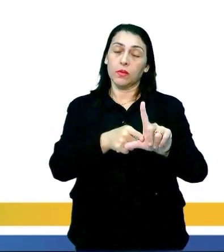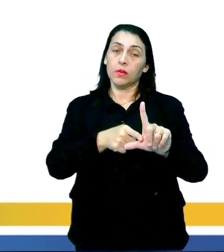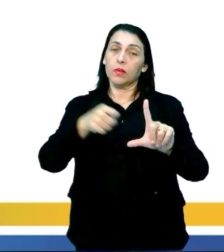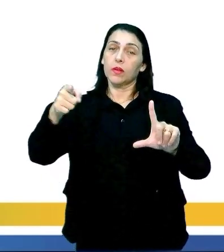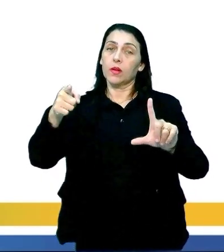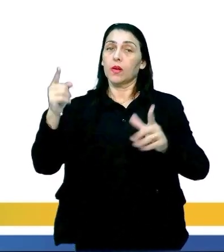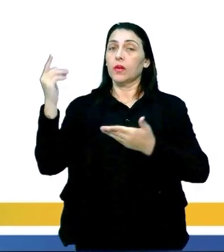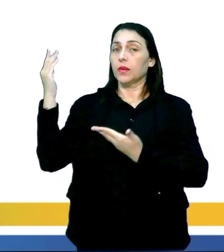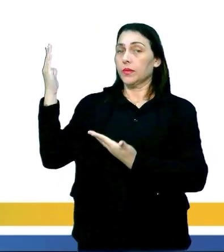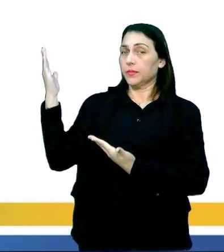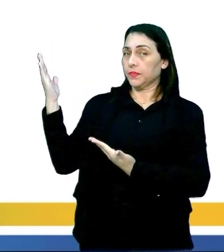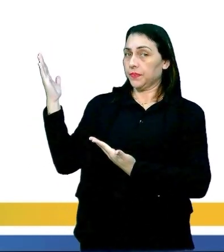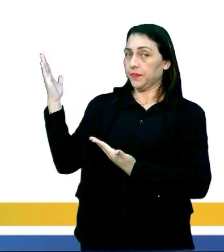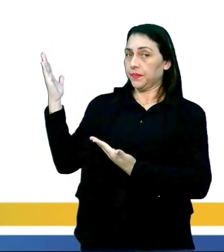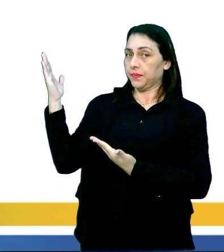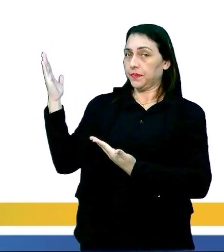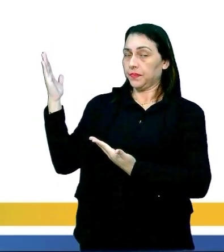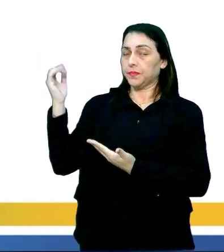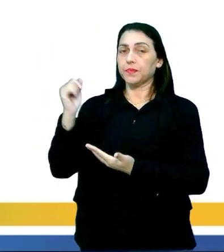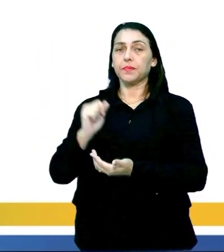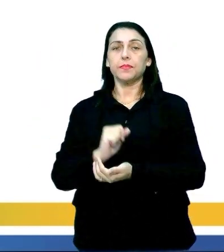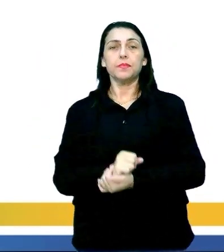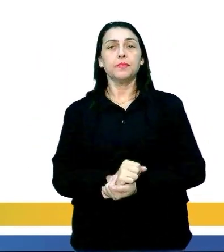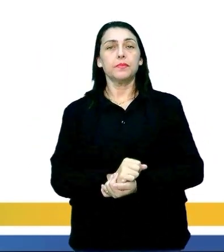ao lado, ou seja, eu coloquei abaixo.